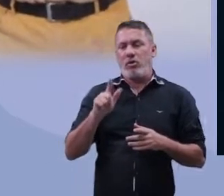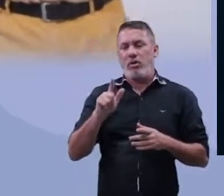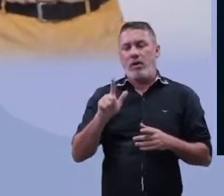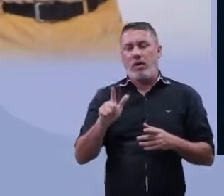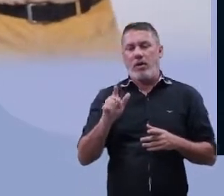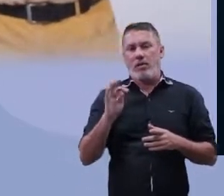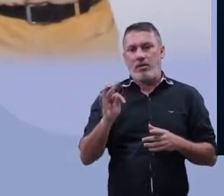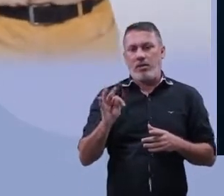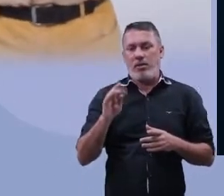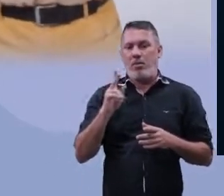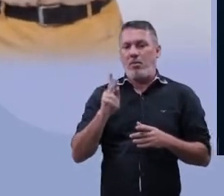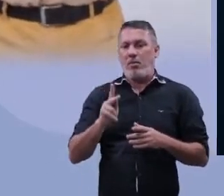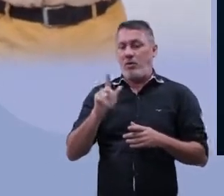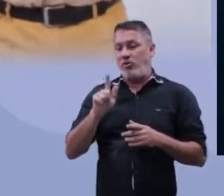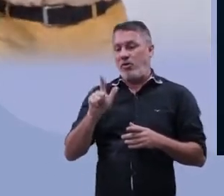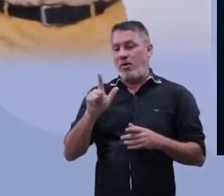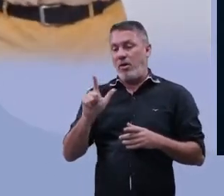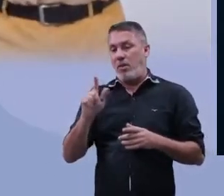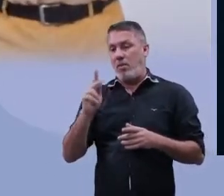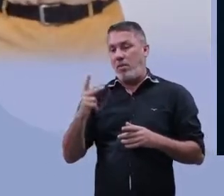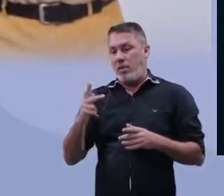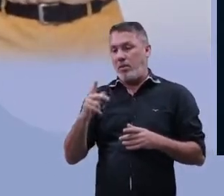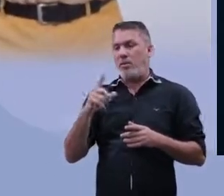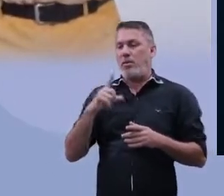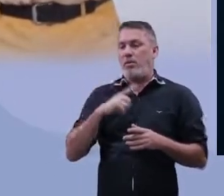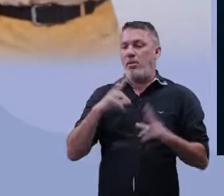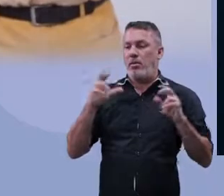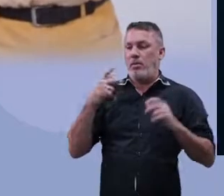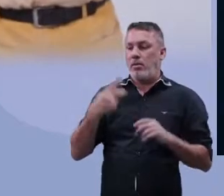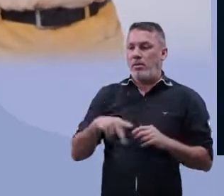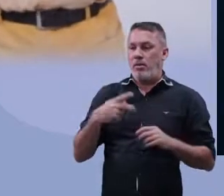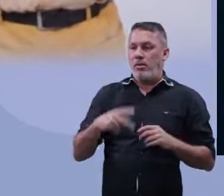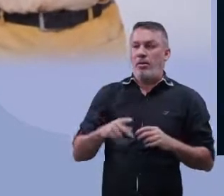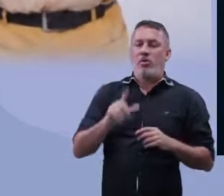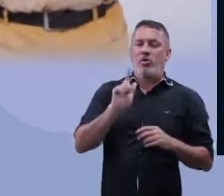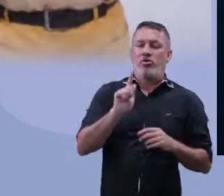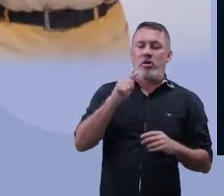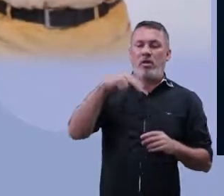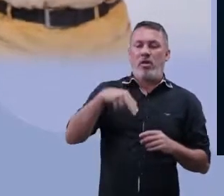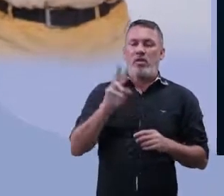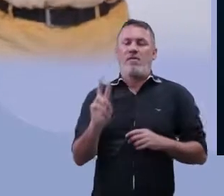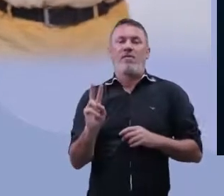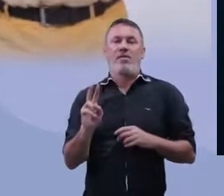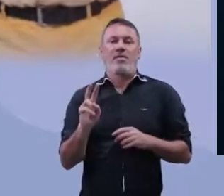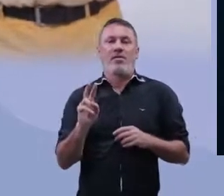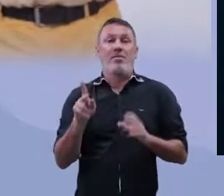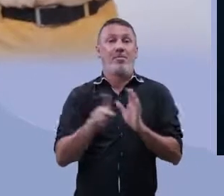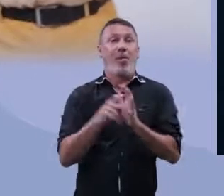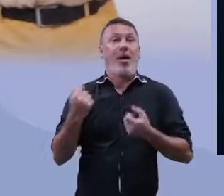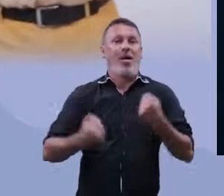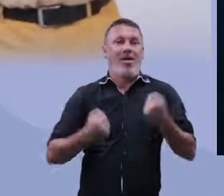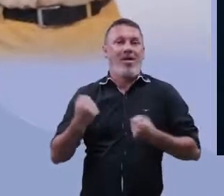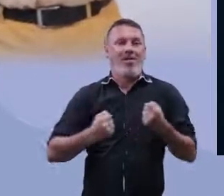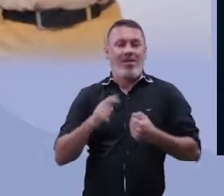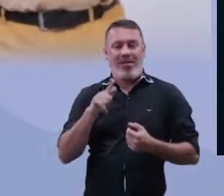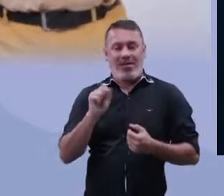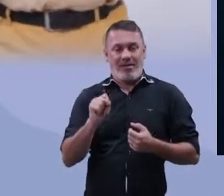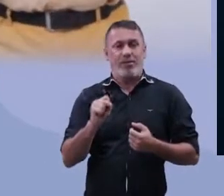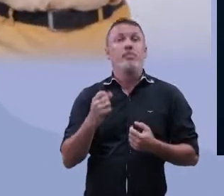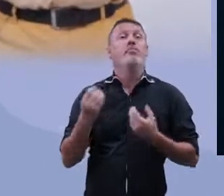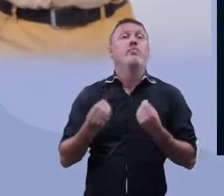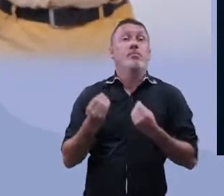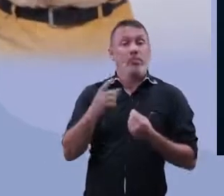gás liquefeito de petróleo, né, e aqui recebeu o nome de GNV, Gás Nacional Veicular, para